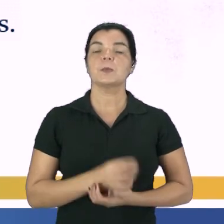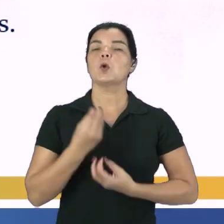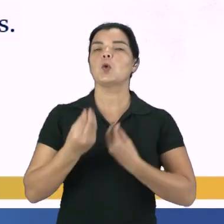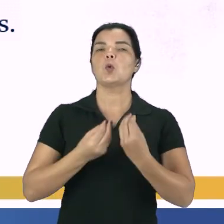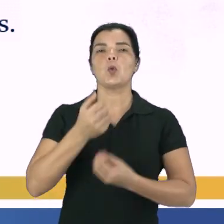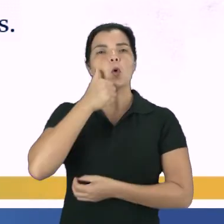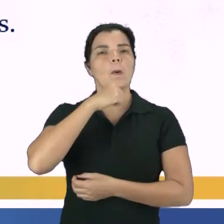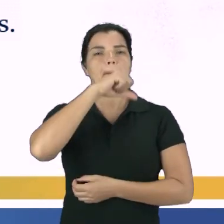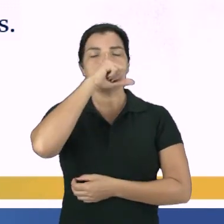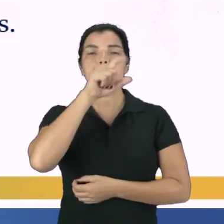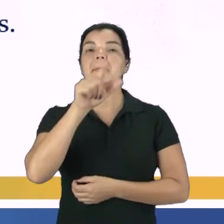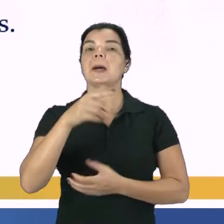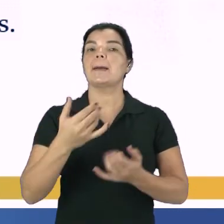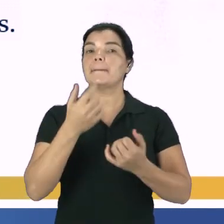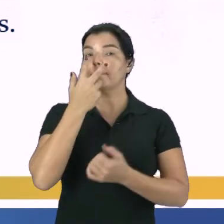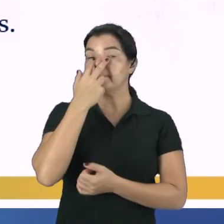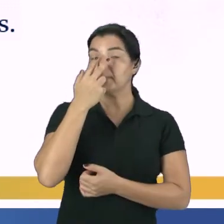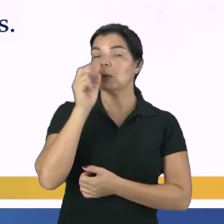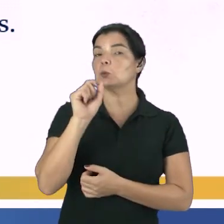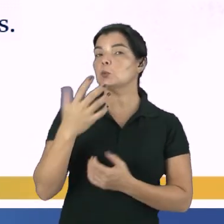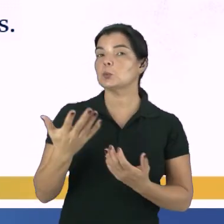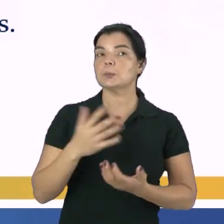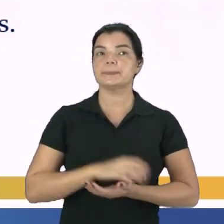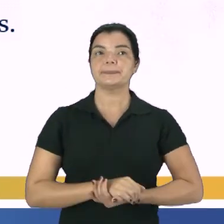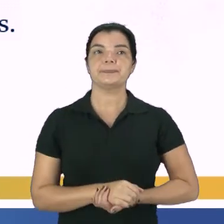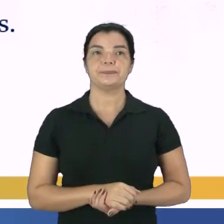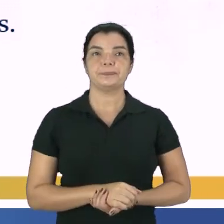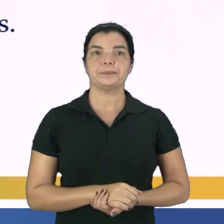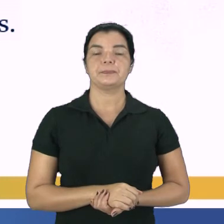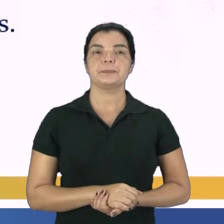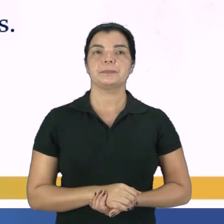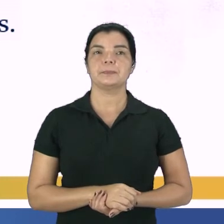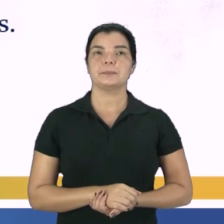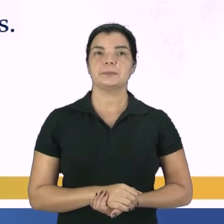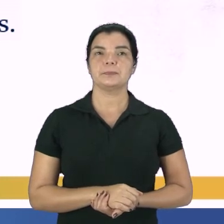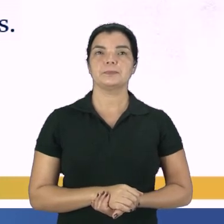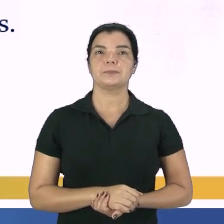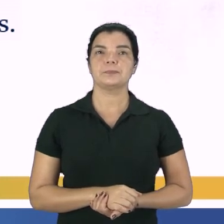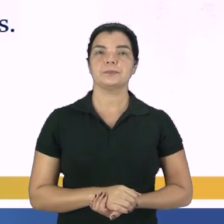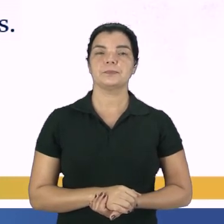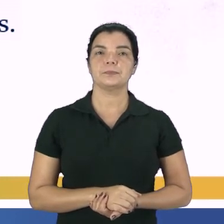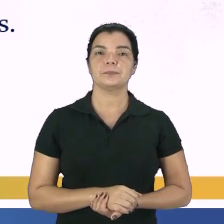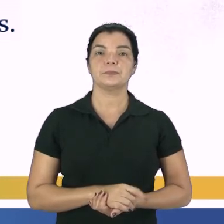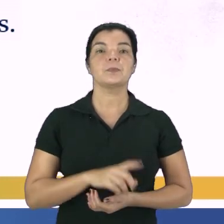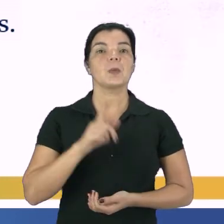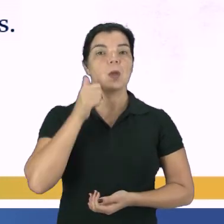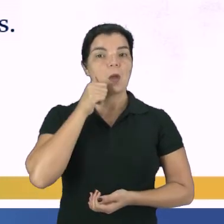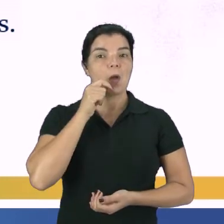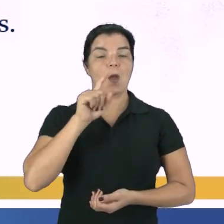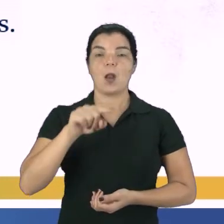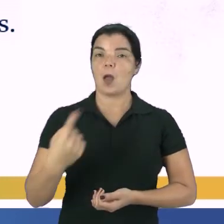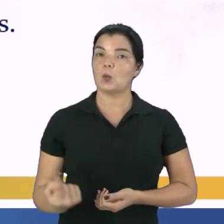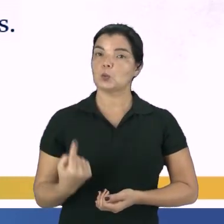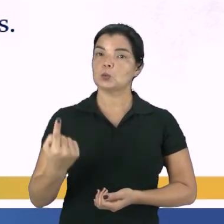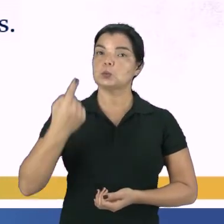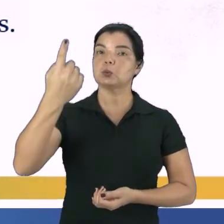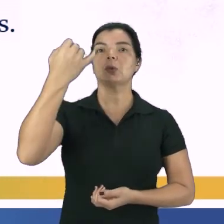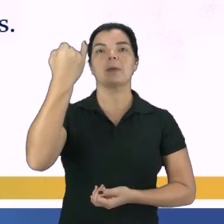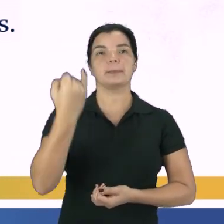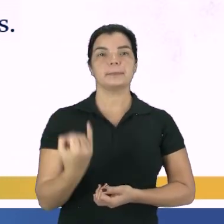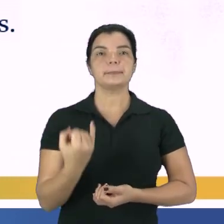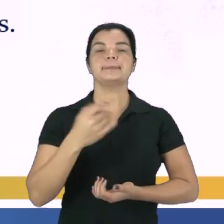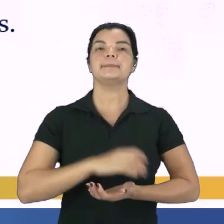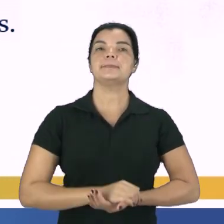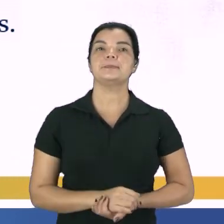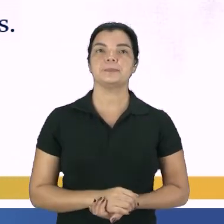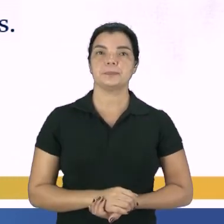a sua mãe é? Como a sua mãe se parece? She is tall and thin. Ela é alta e magra.